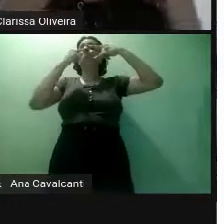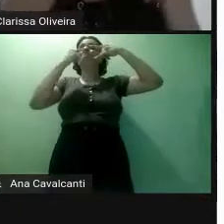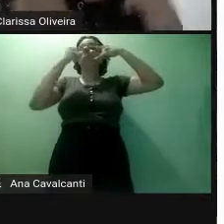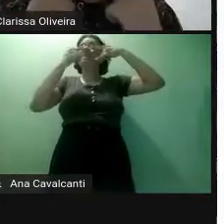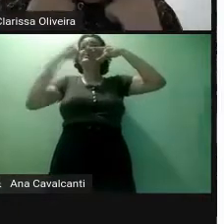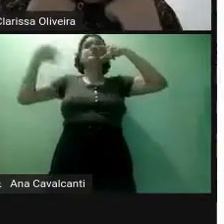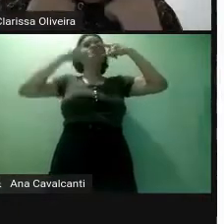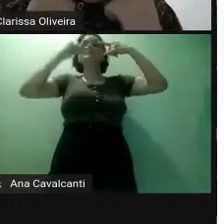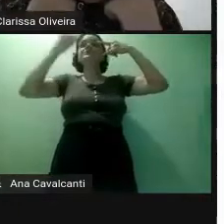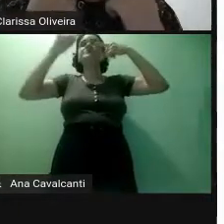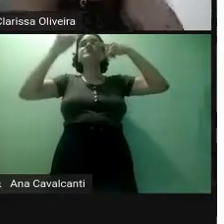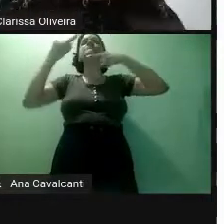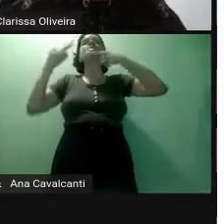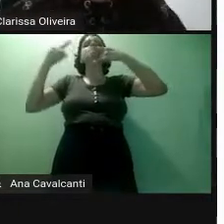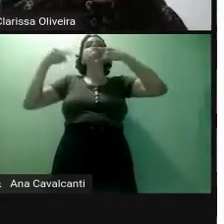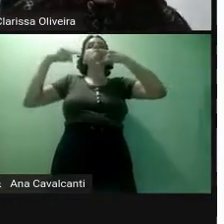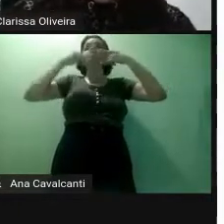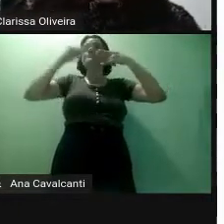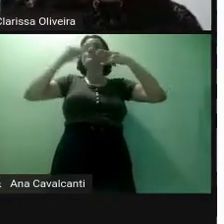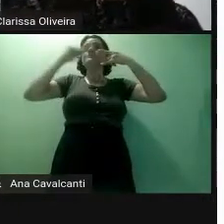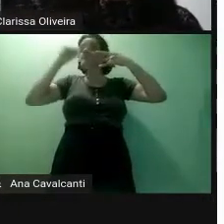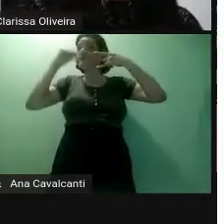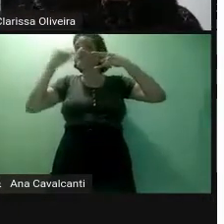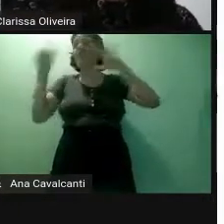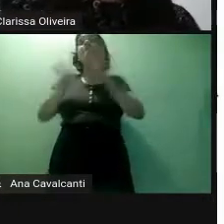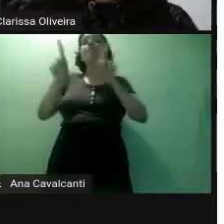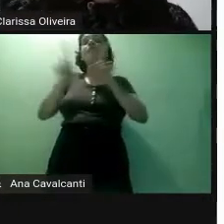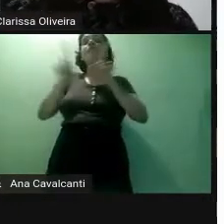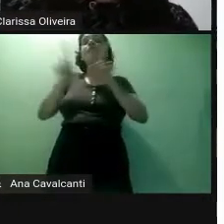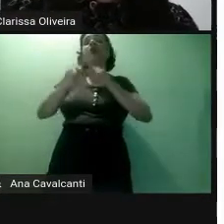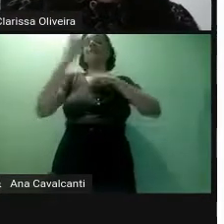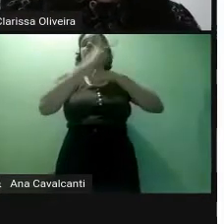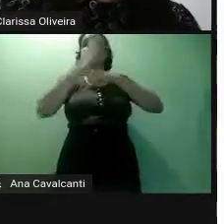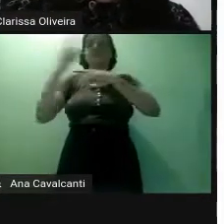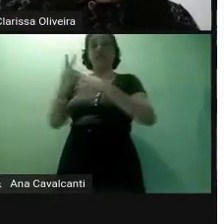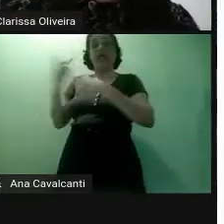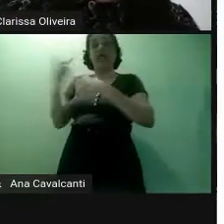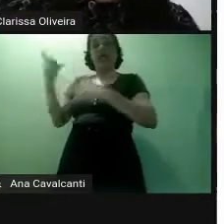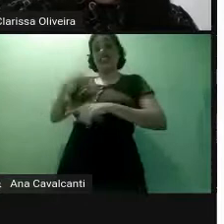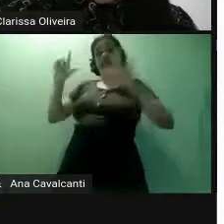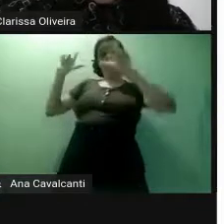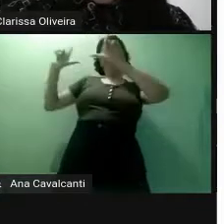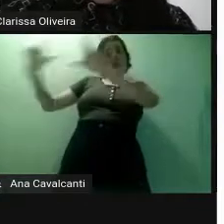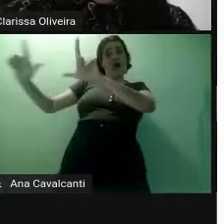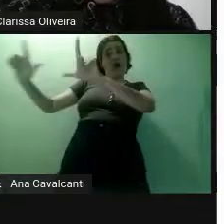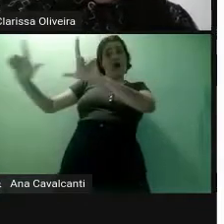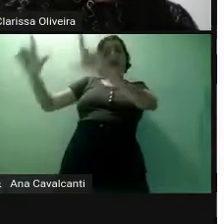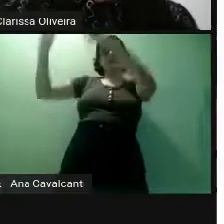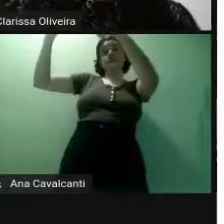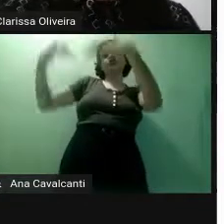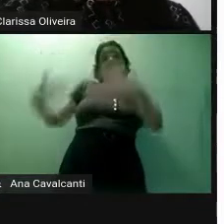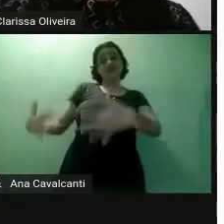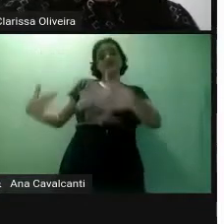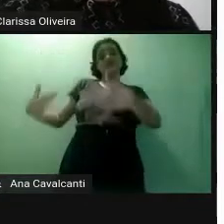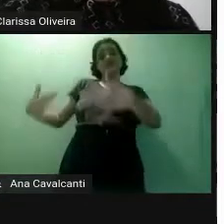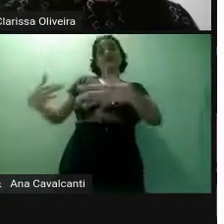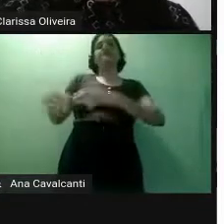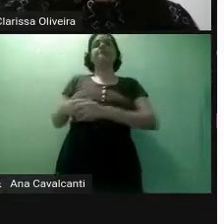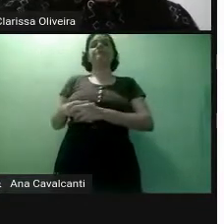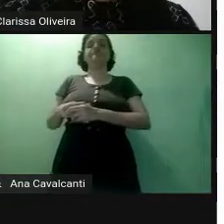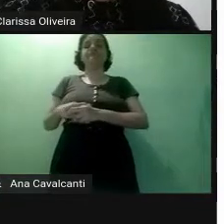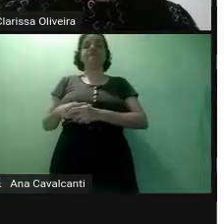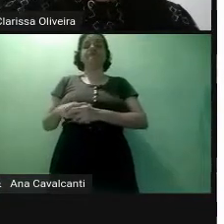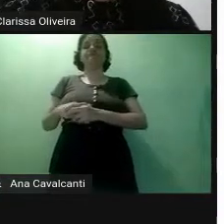nem a sua boca. Então, eu trouxe esse quadro aqui ilustrativo para a gente ver.